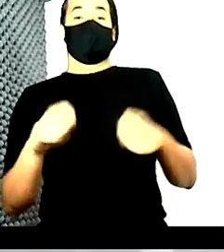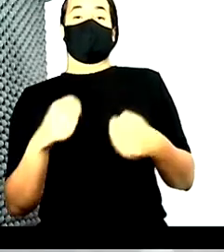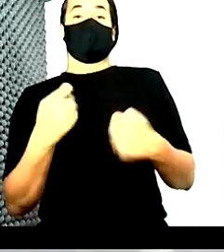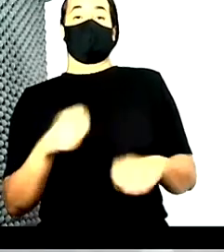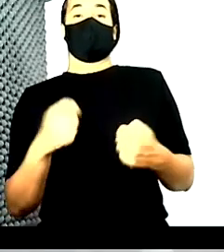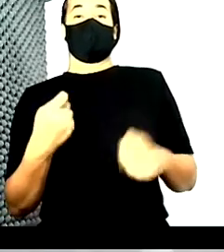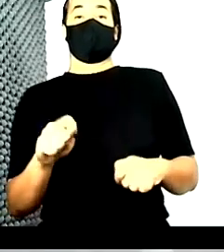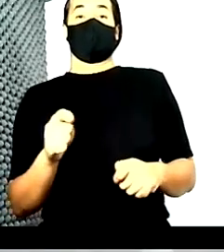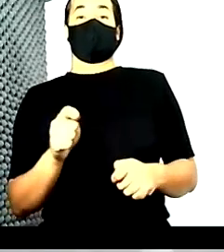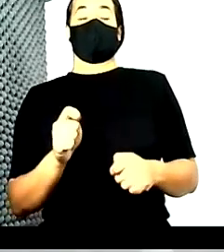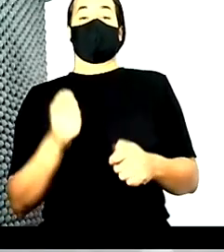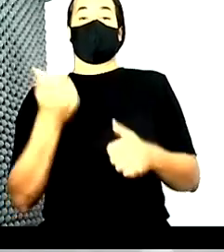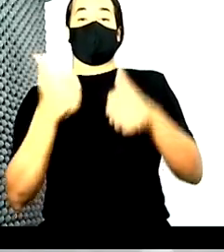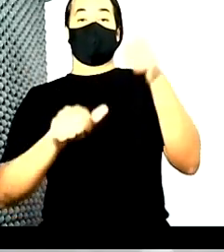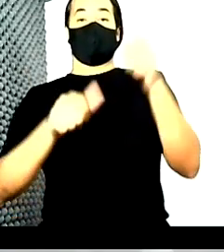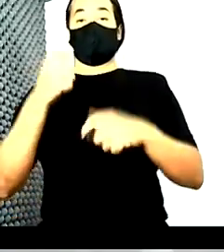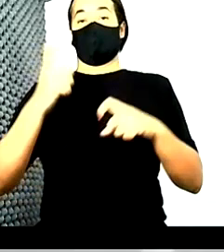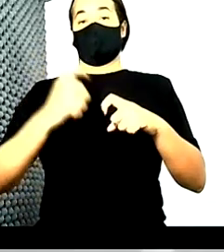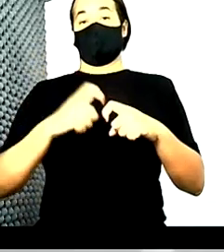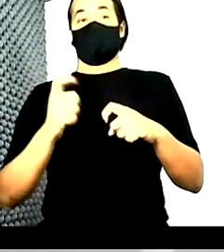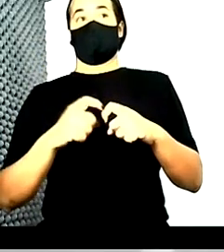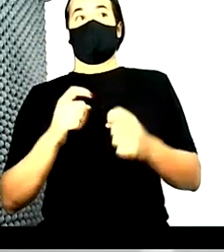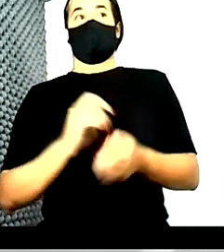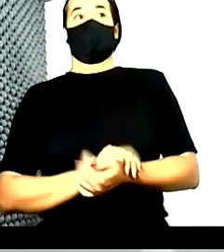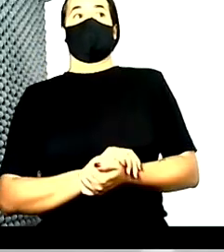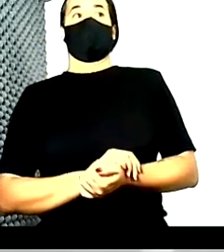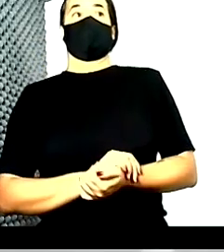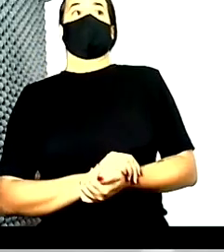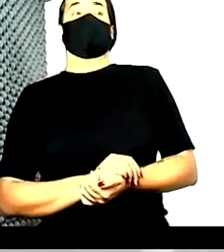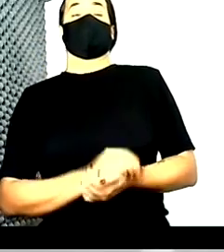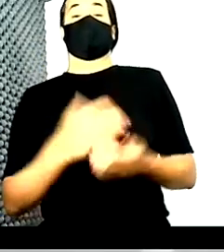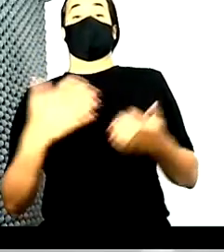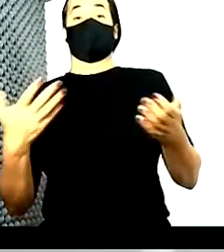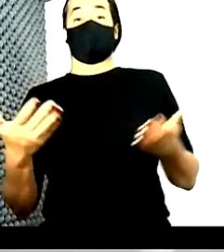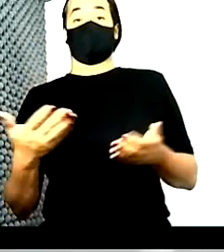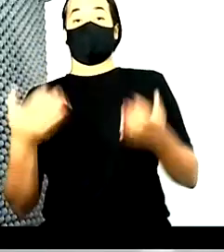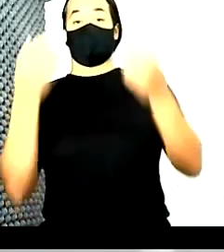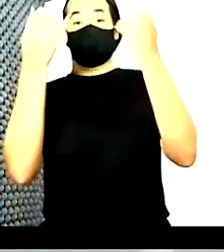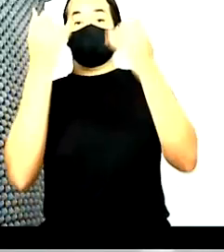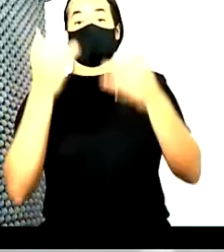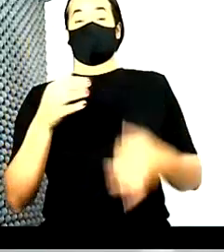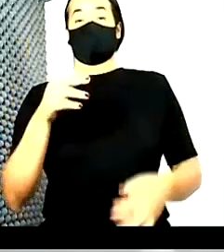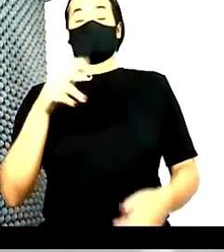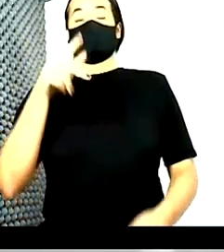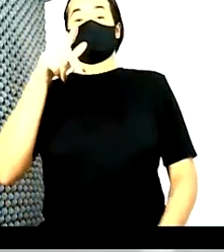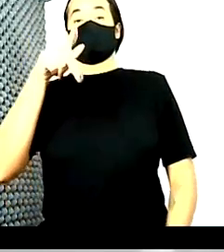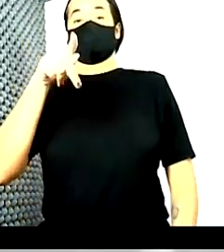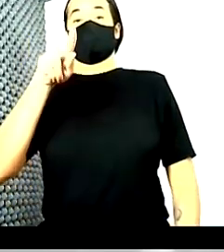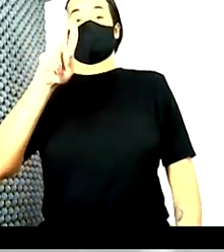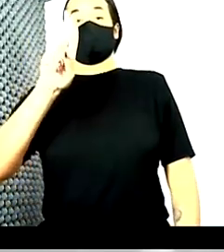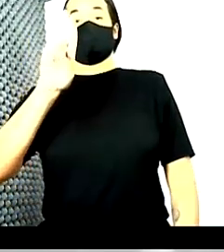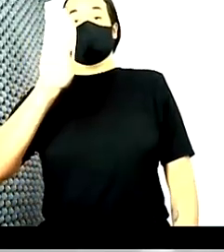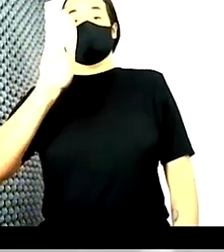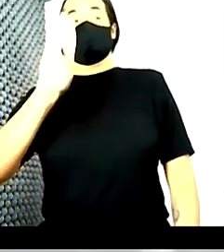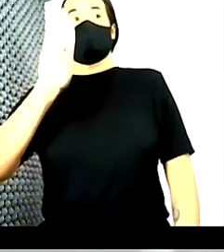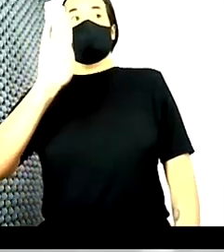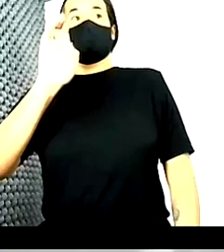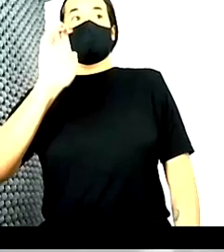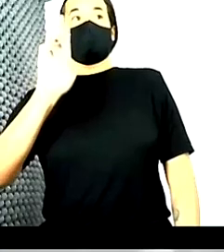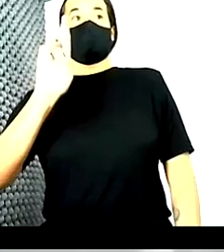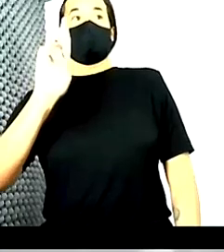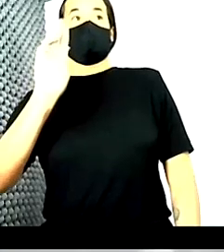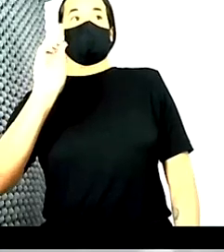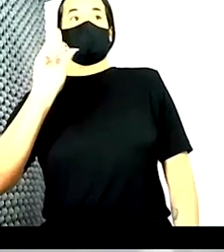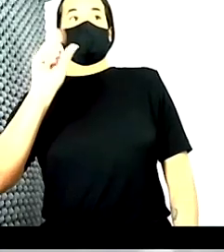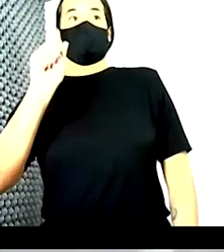uma avaliação médica. A puberdade feminina tem início, como eu disse, mais cedo. Ocorre